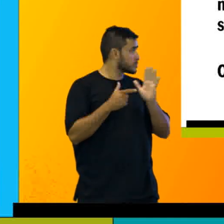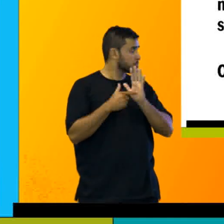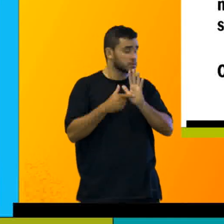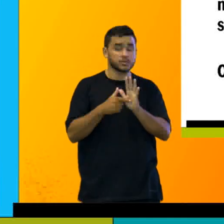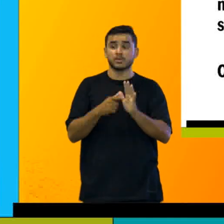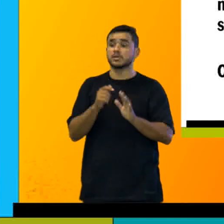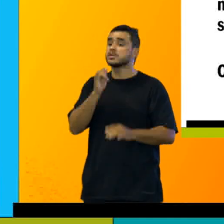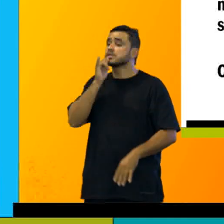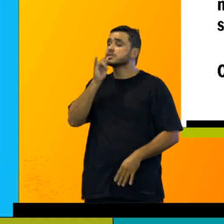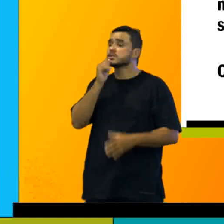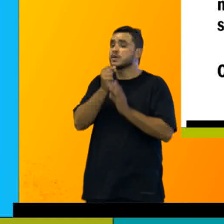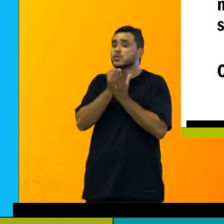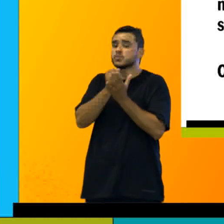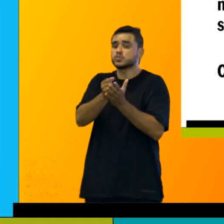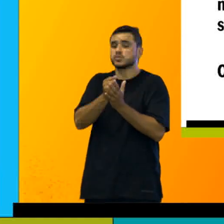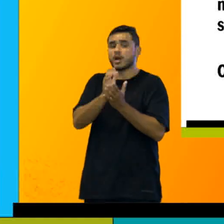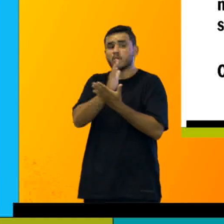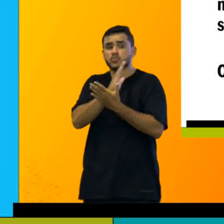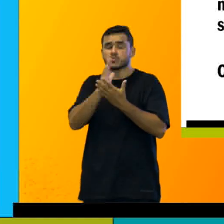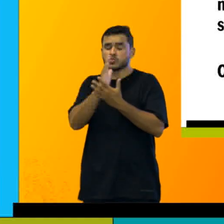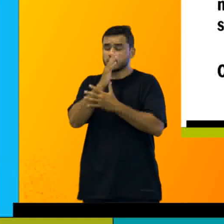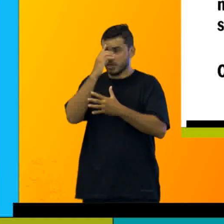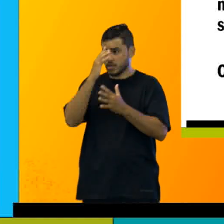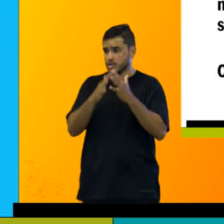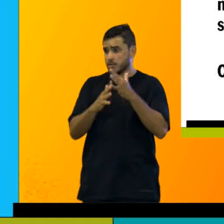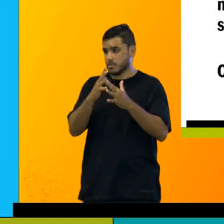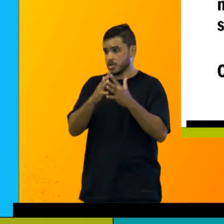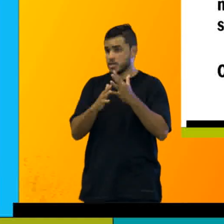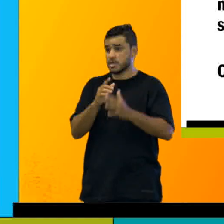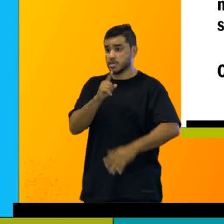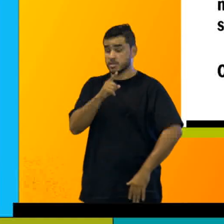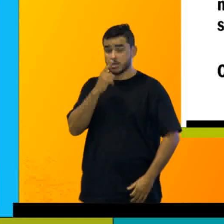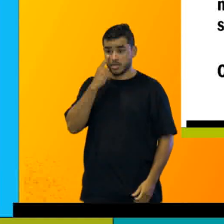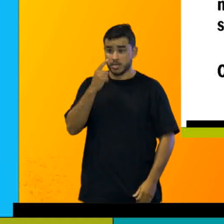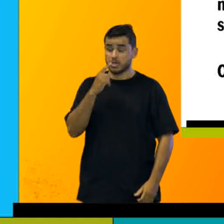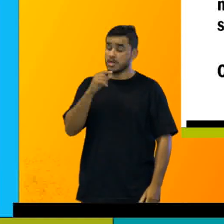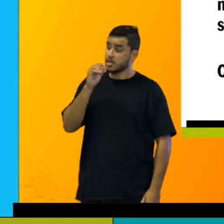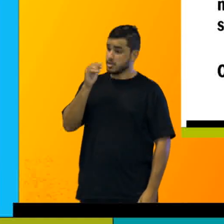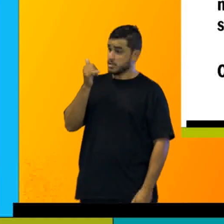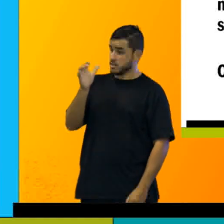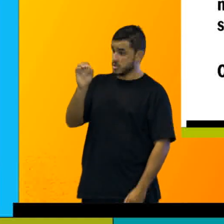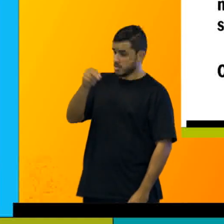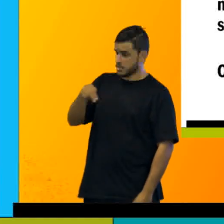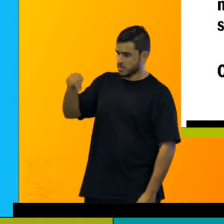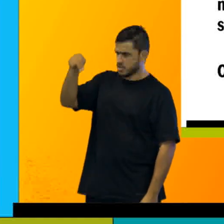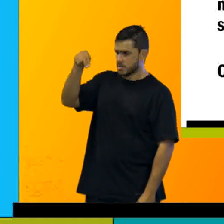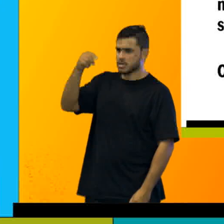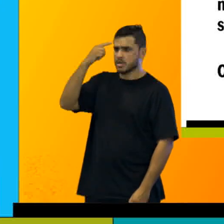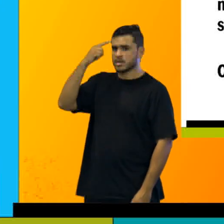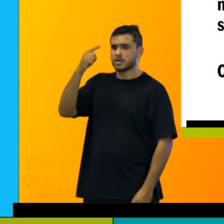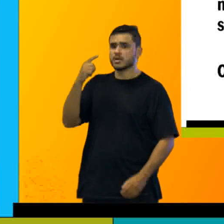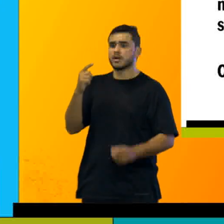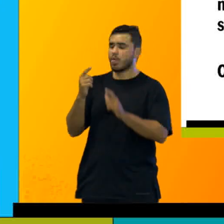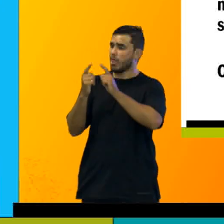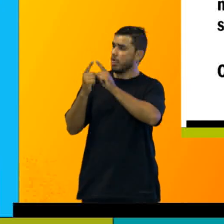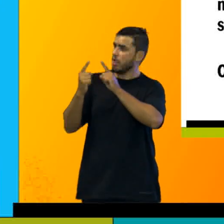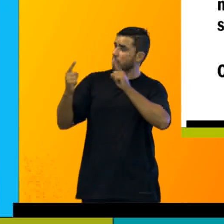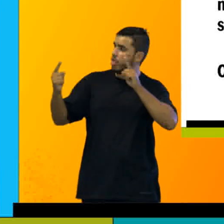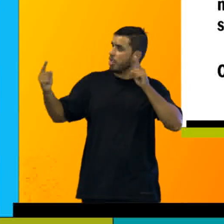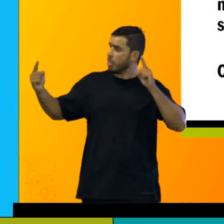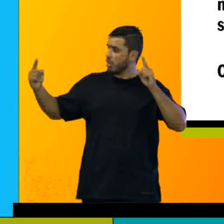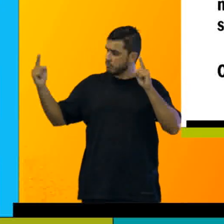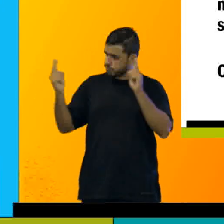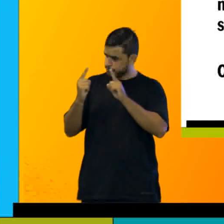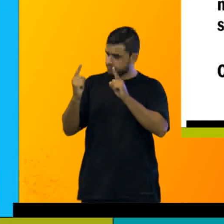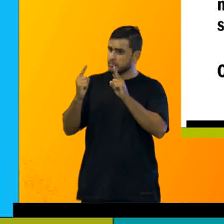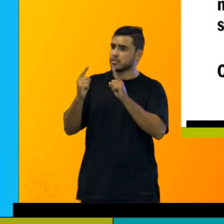ajudar. Pode até ser que atrapalhe alguém, né? Mas ele botou mais para ajudar. Dizer que a notação científica é quando você tem um número muito grande ou muito pequeno, que você vai